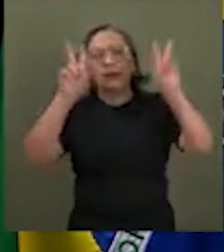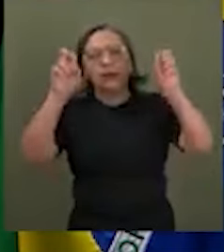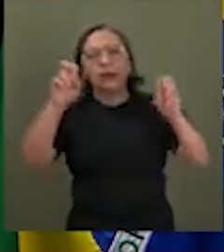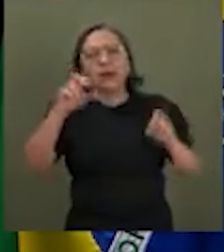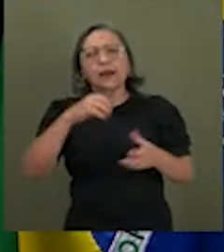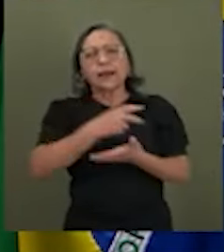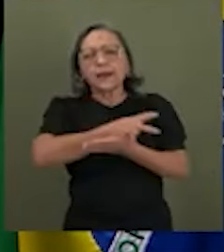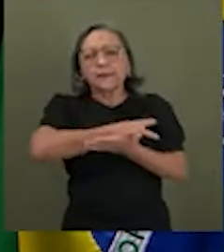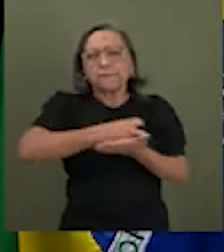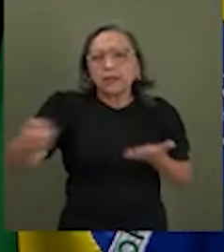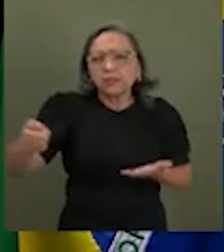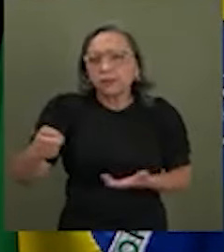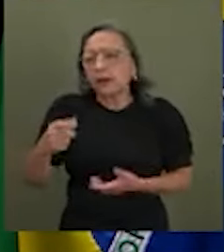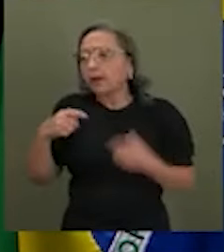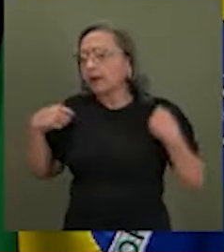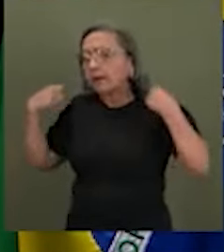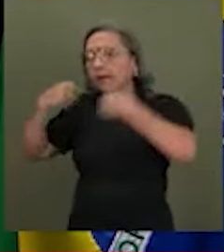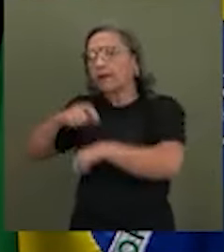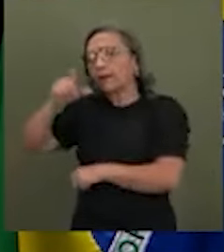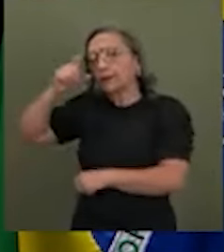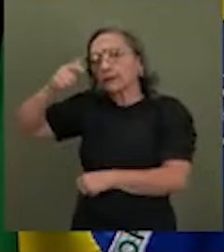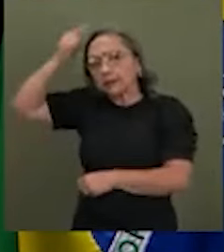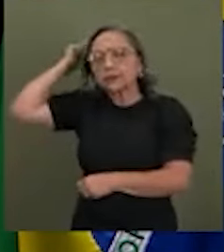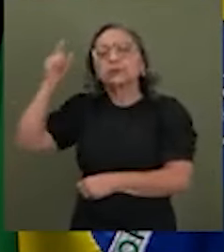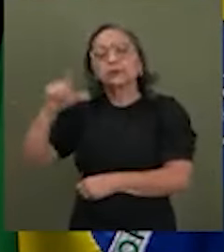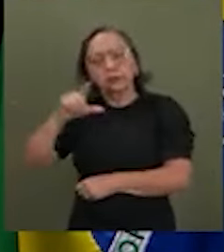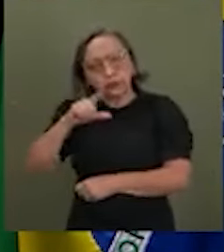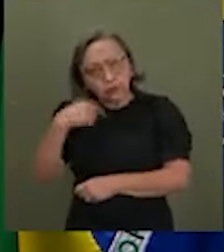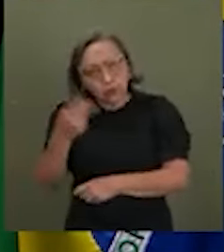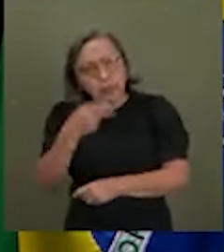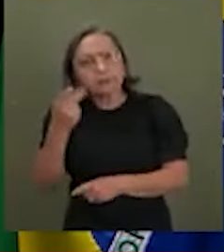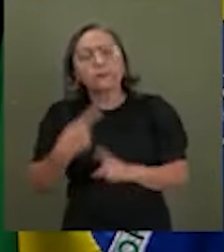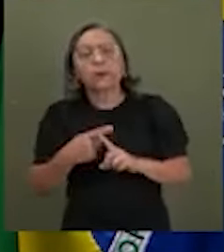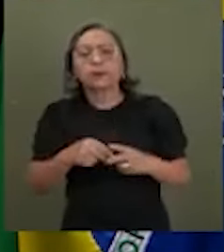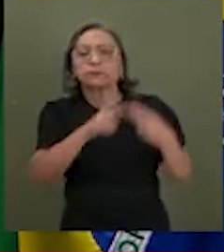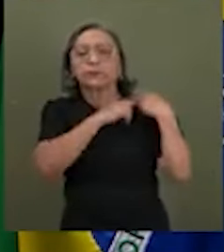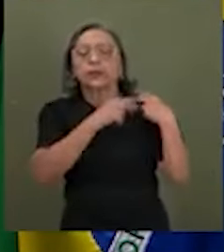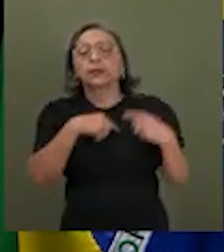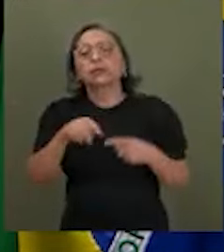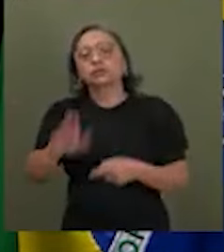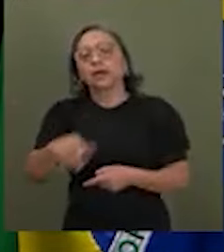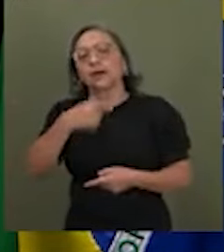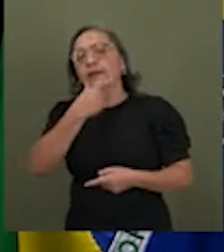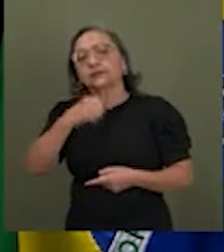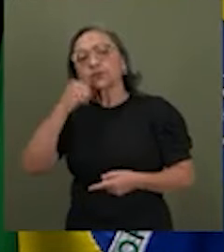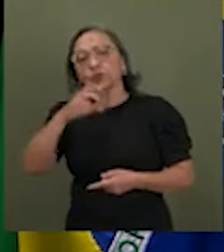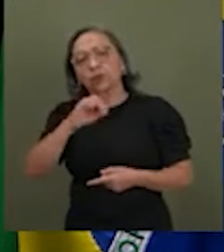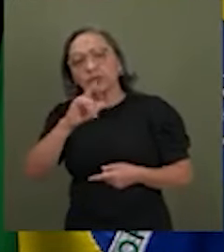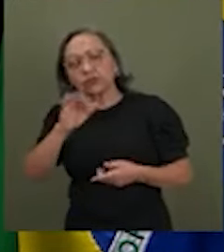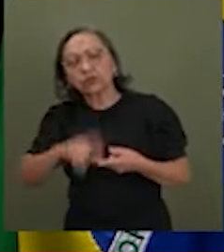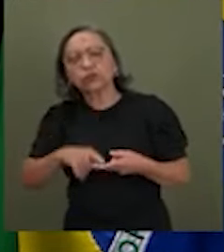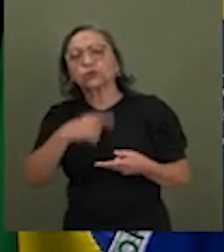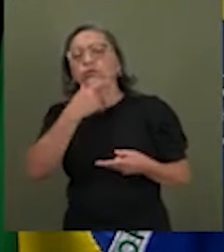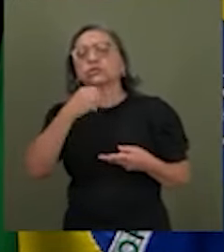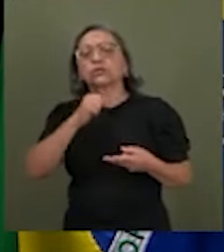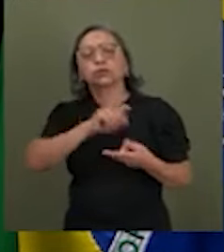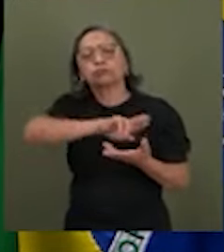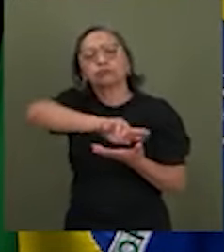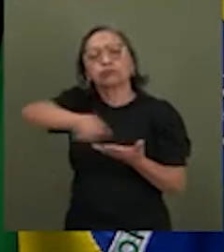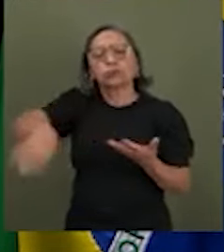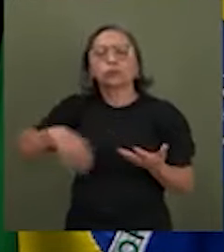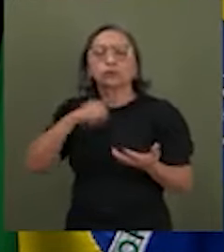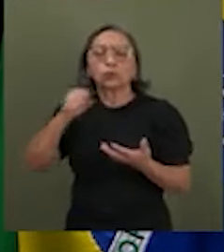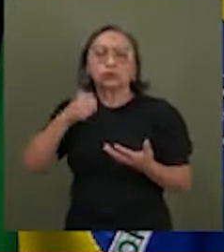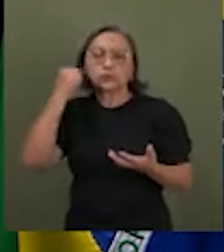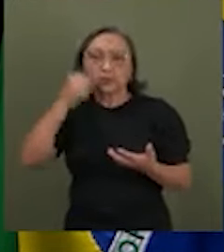de Moraes, se fala com responsabilidade. E foi dito aqui pelo senador Cleitinho, pelo senador Girão, pela